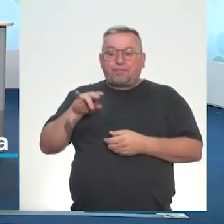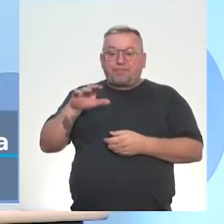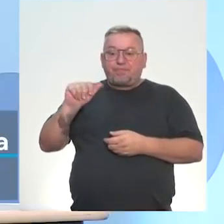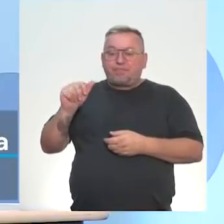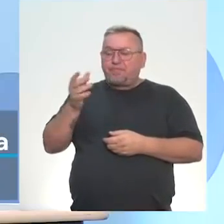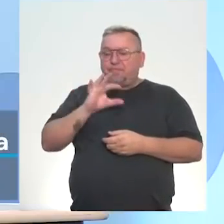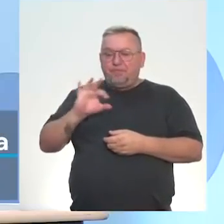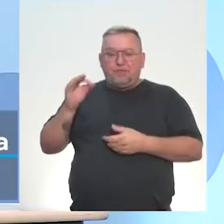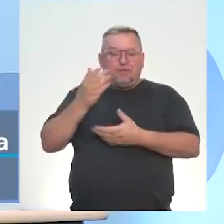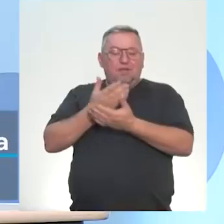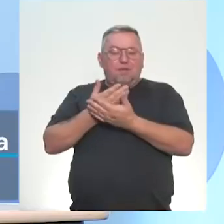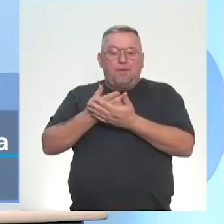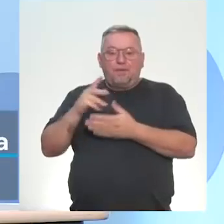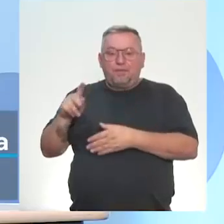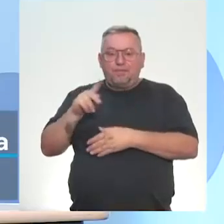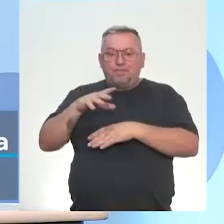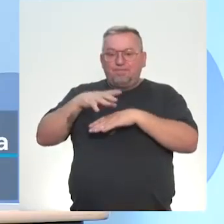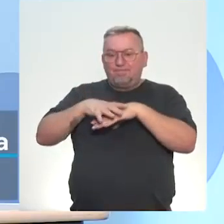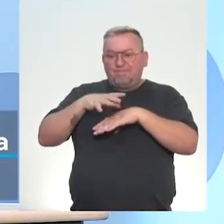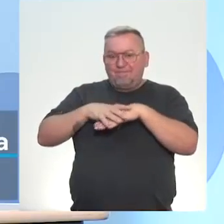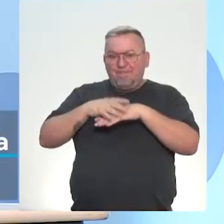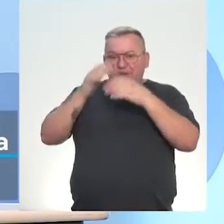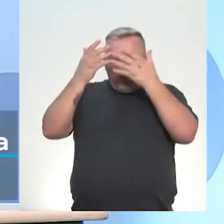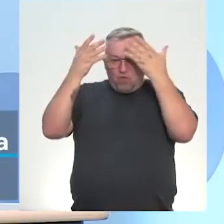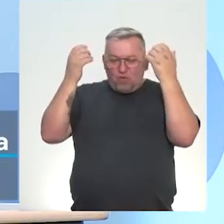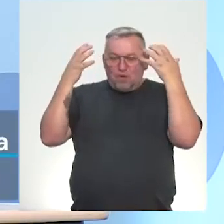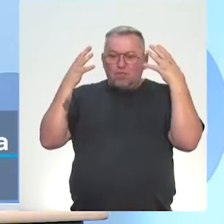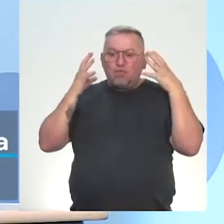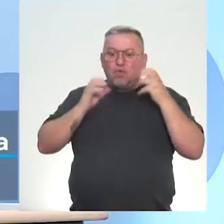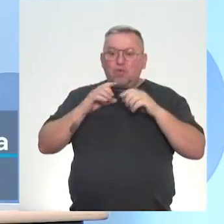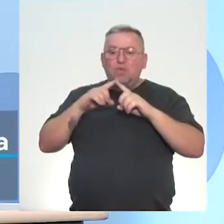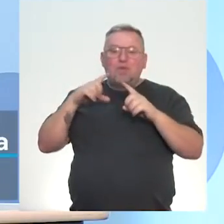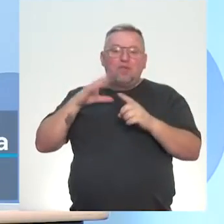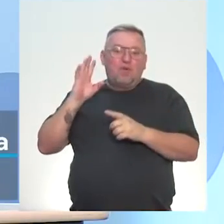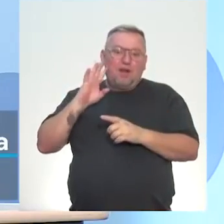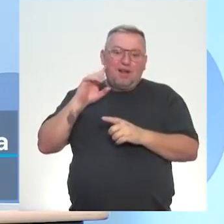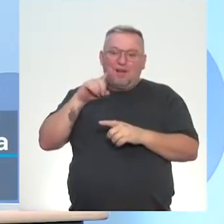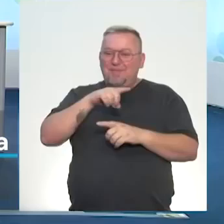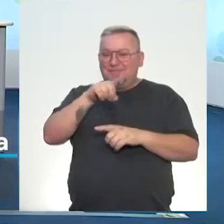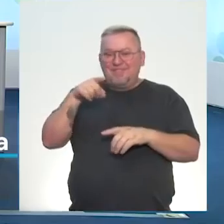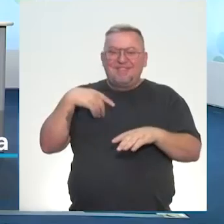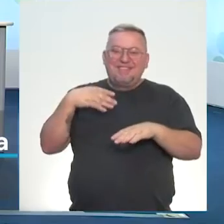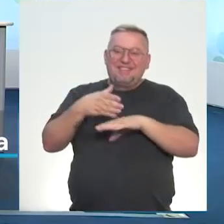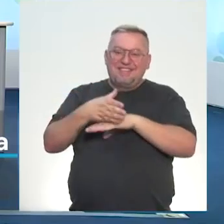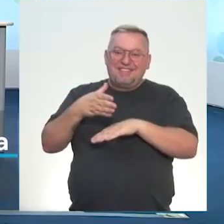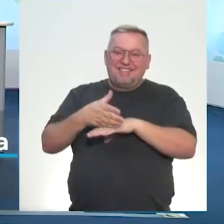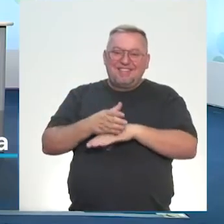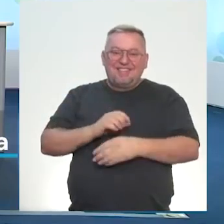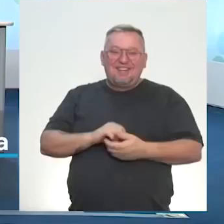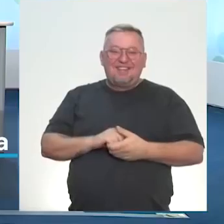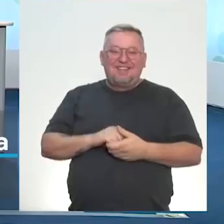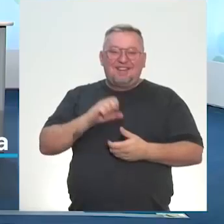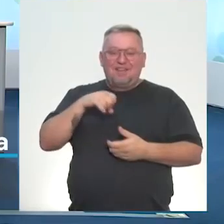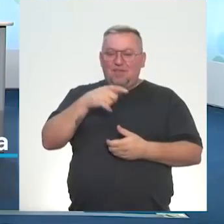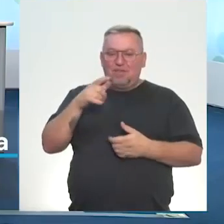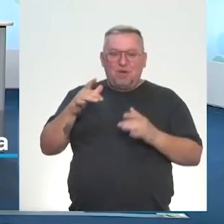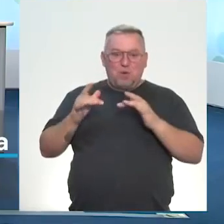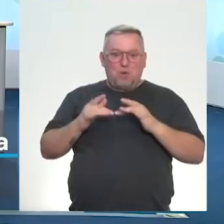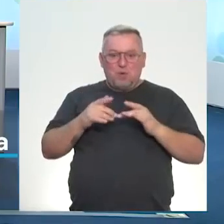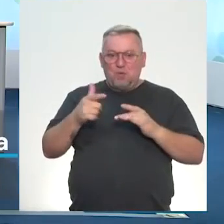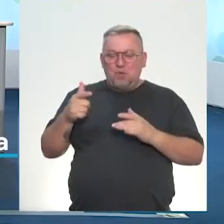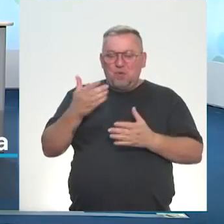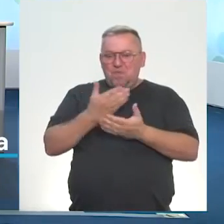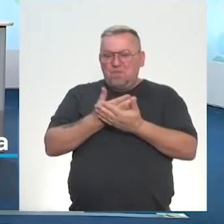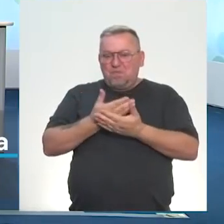excelente aula, parabéns, professores Jonas e Tony, mas só é legal porque vocês participam, gente. Vocês fazem sim. parte disso. Sim, se não tivesse interação, acho que a aula